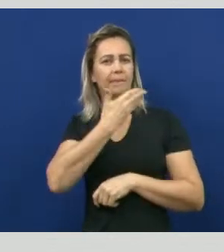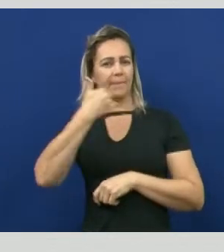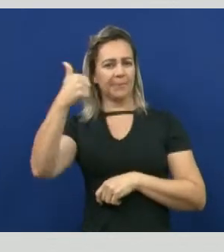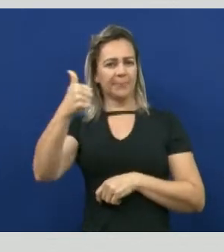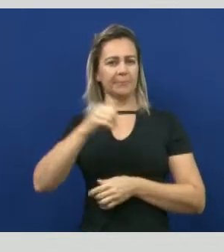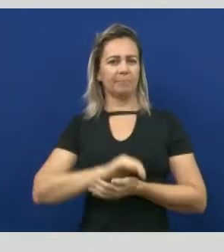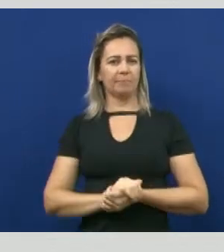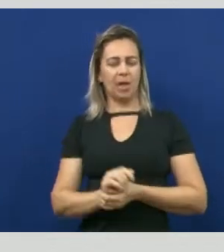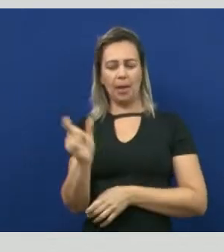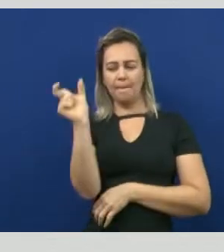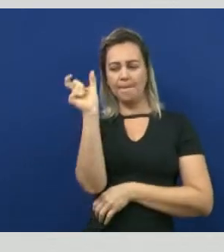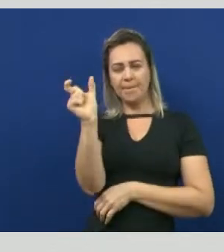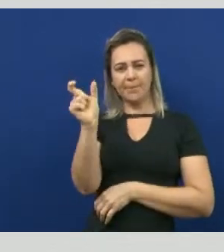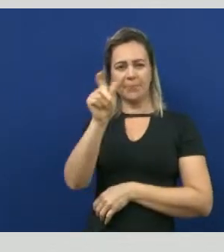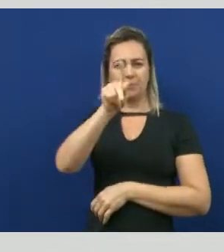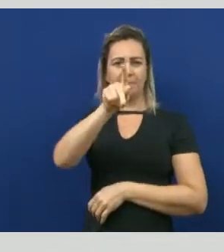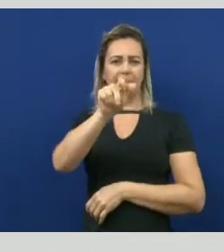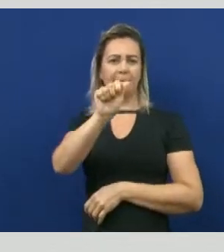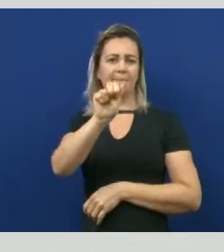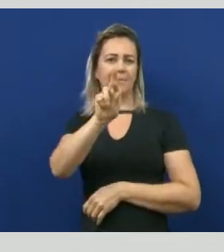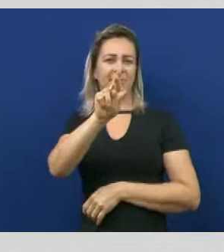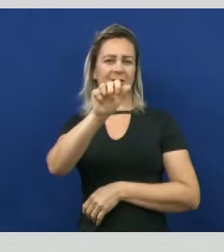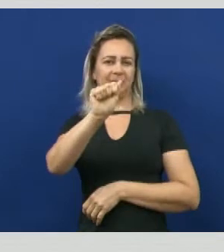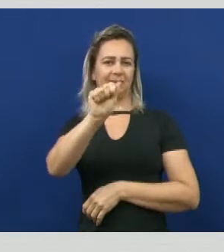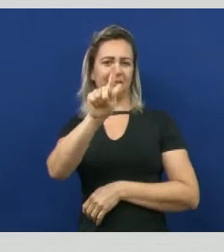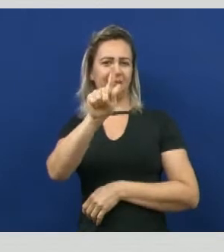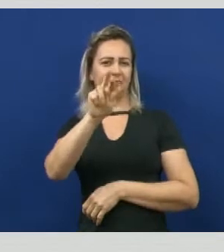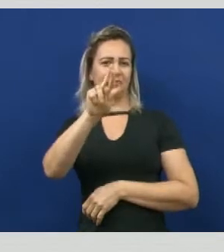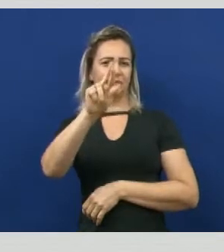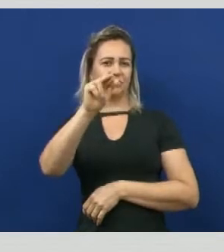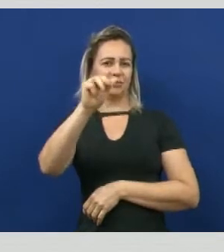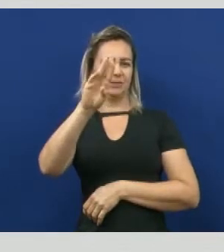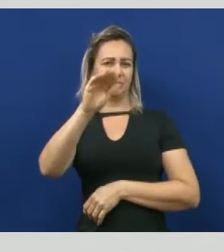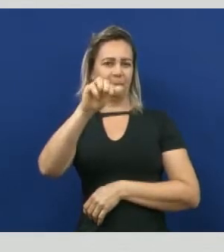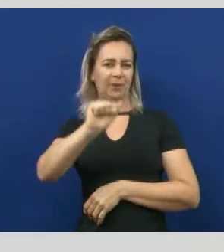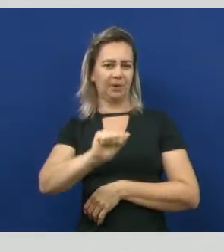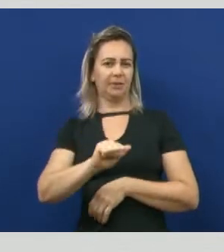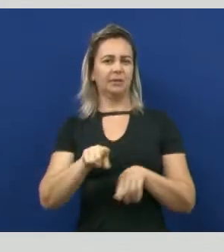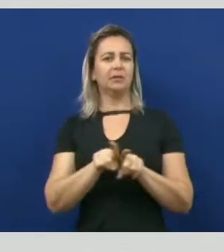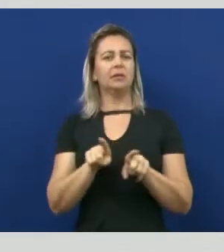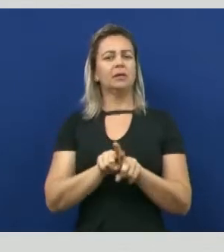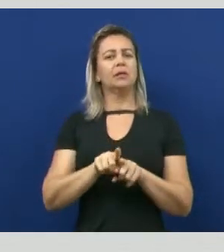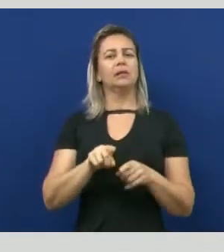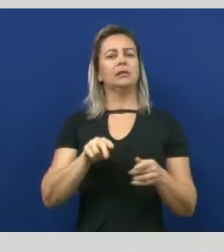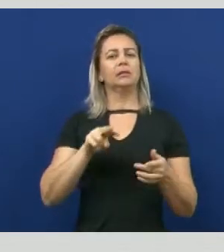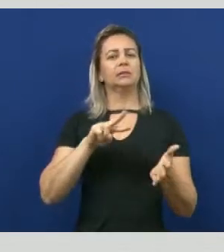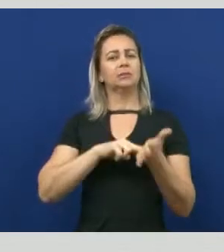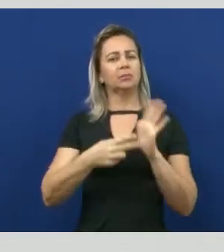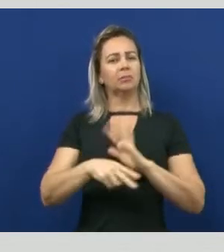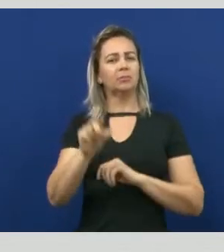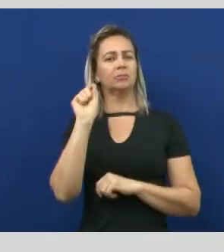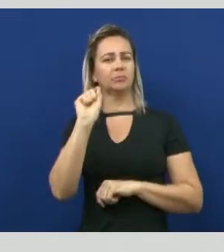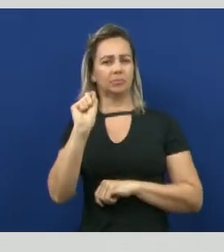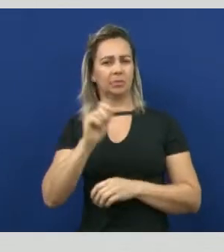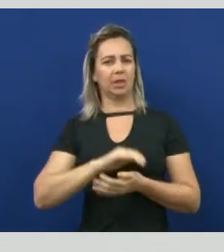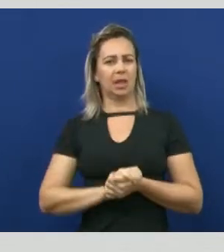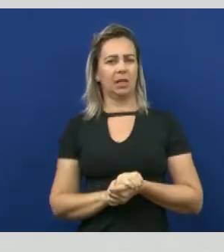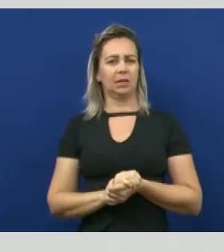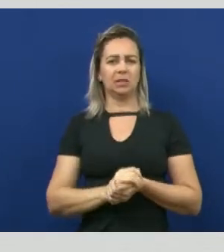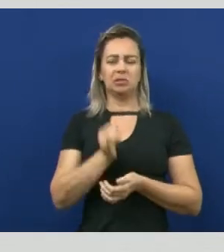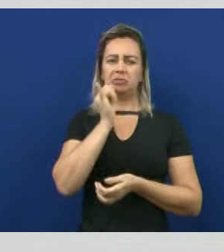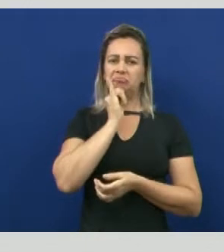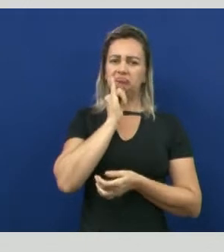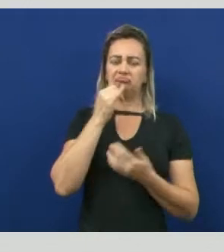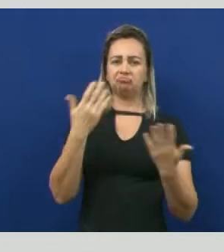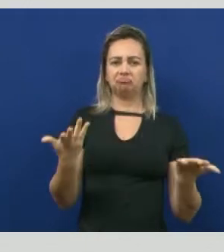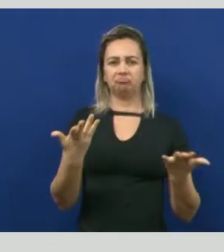a palavra paradigma, na verdade, ela tem origem do grego, né? Paradeima, que significa modelo ou padrão.